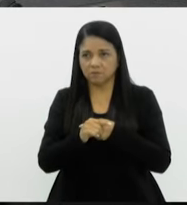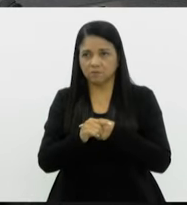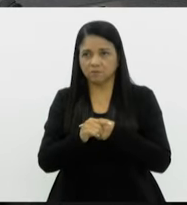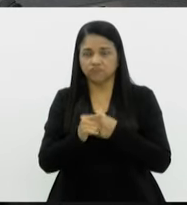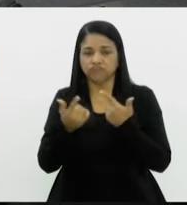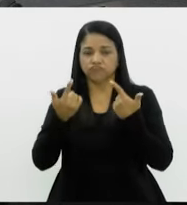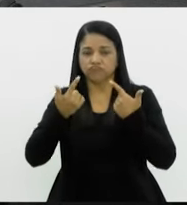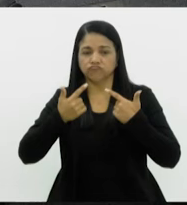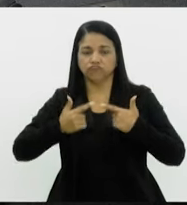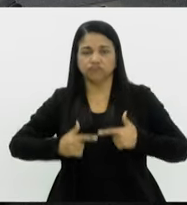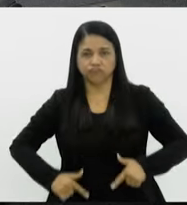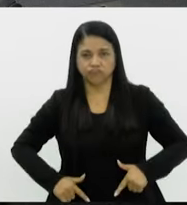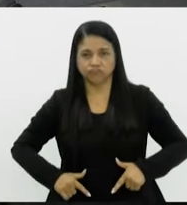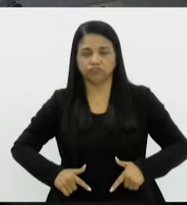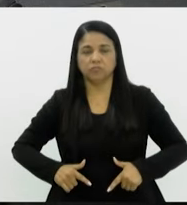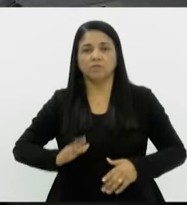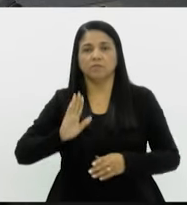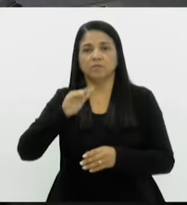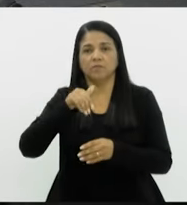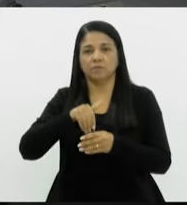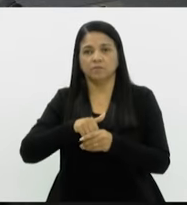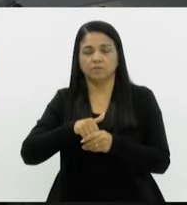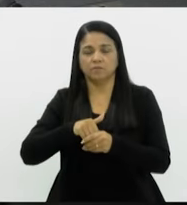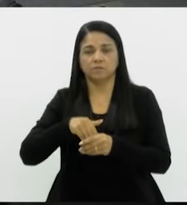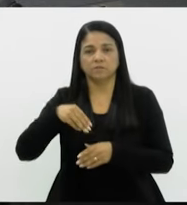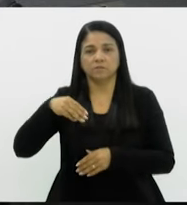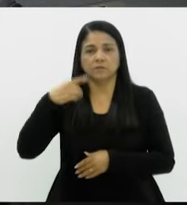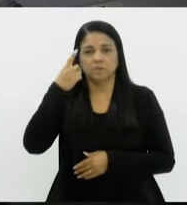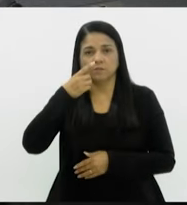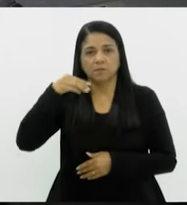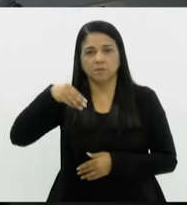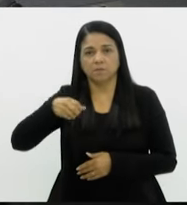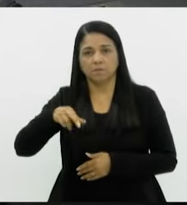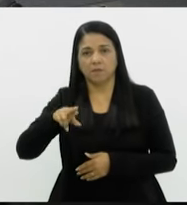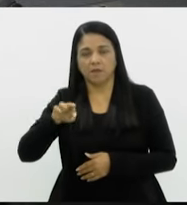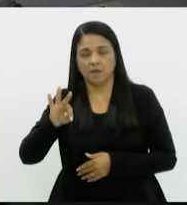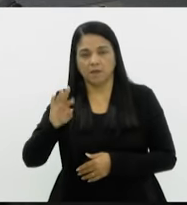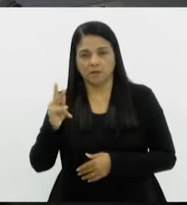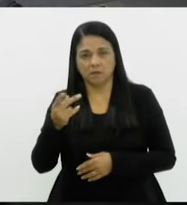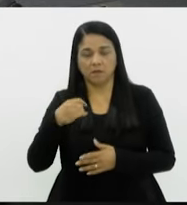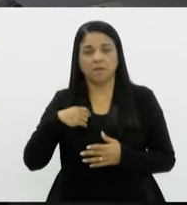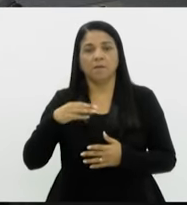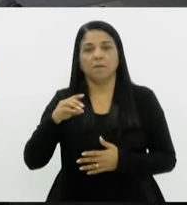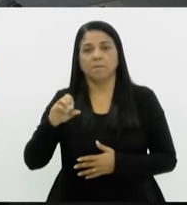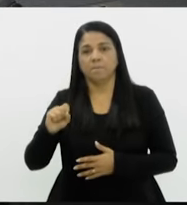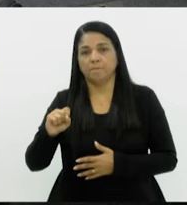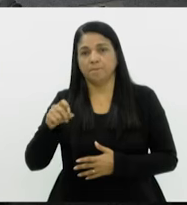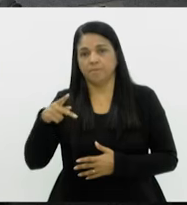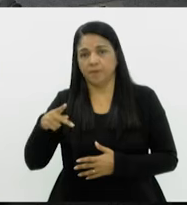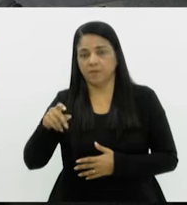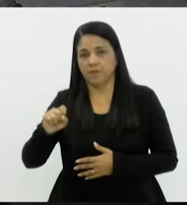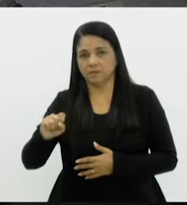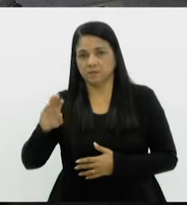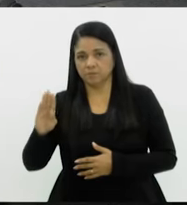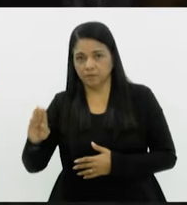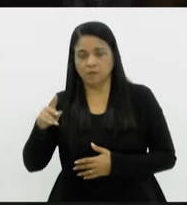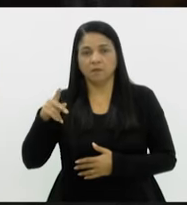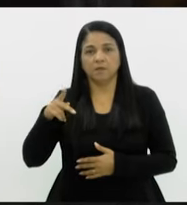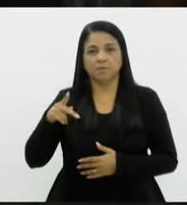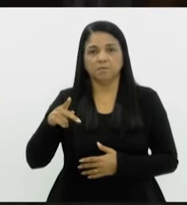Abstenção, deputada Marta Rocha. Abstenção do PSB, PDT,